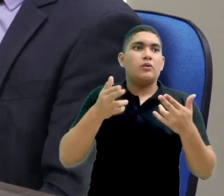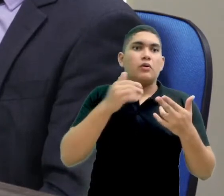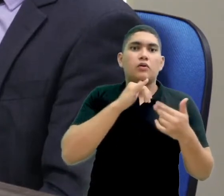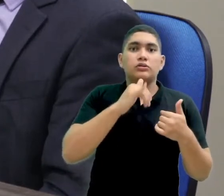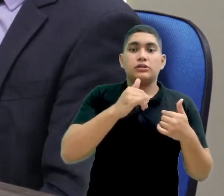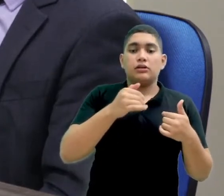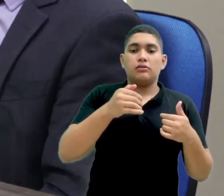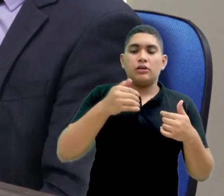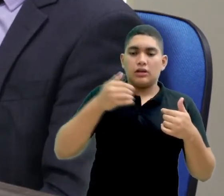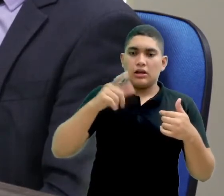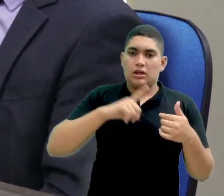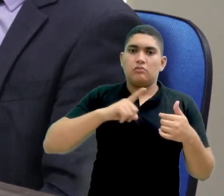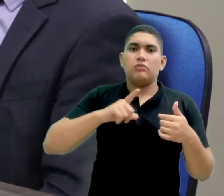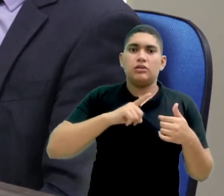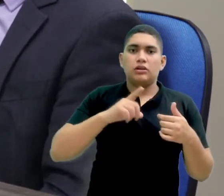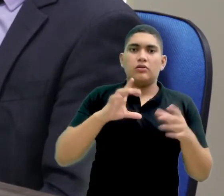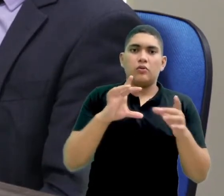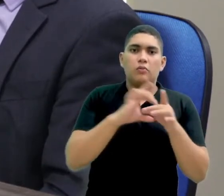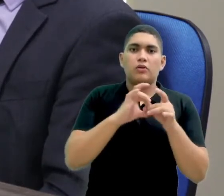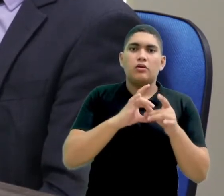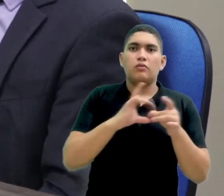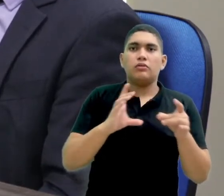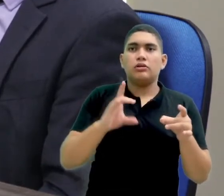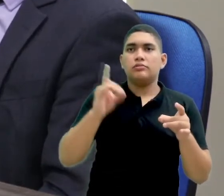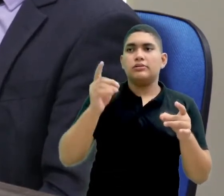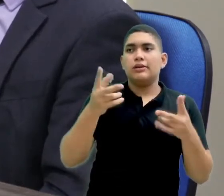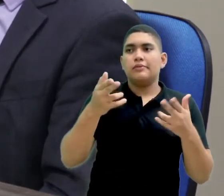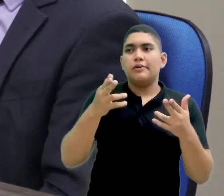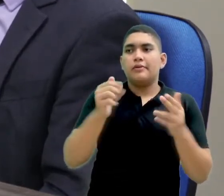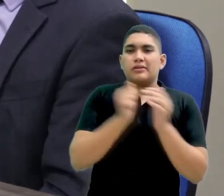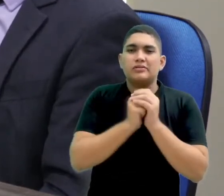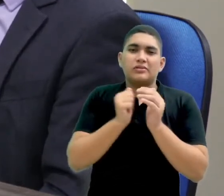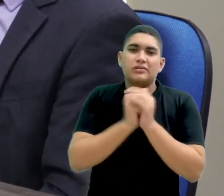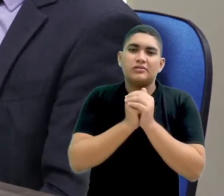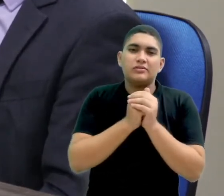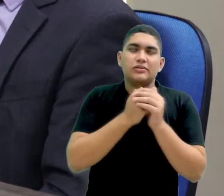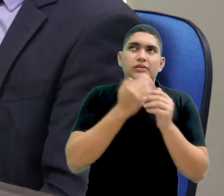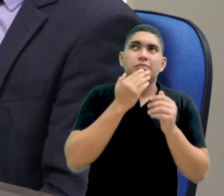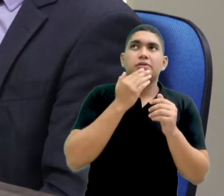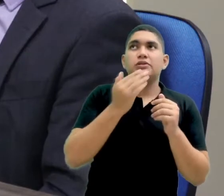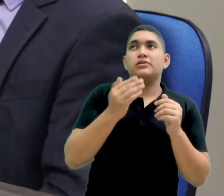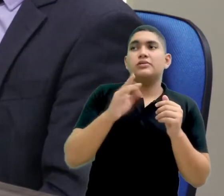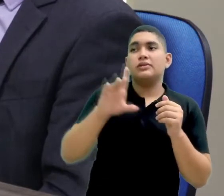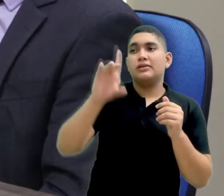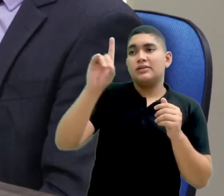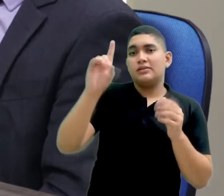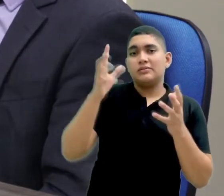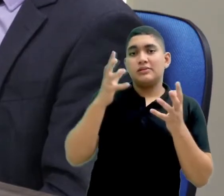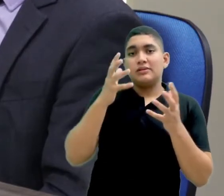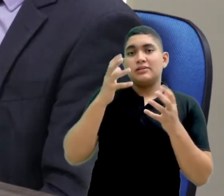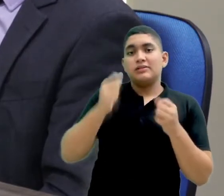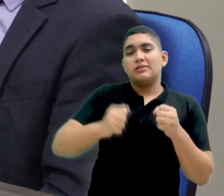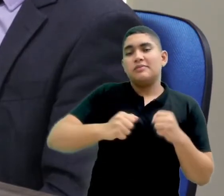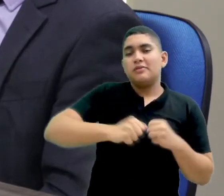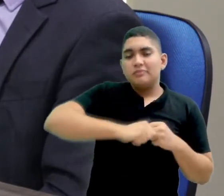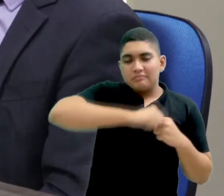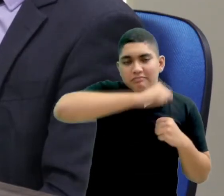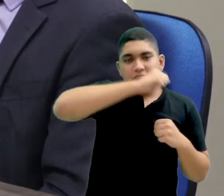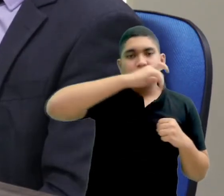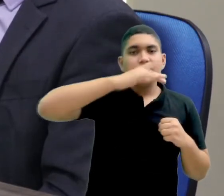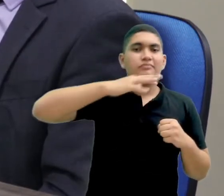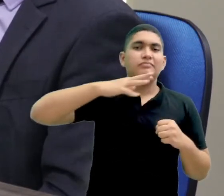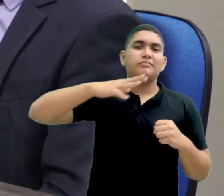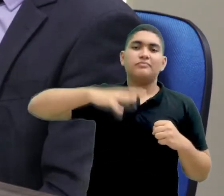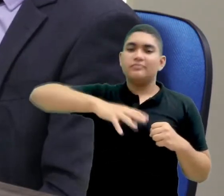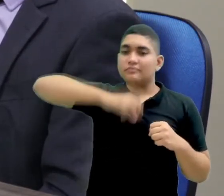vamos ver as orações pedindo que o Senhor receba como aroma suave, né, nas suas narinas, né,